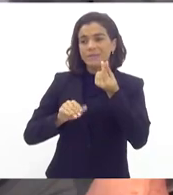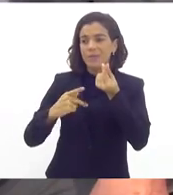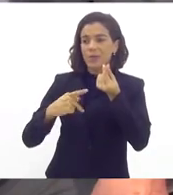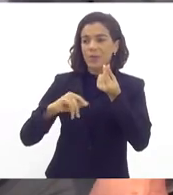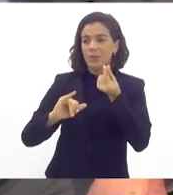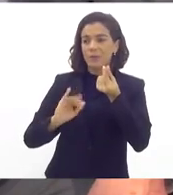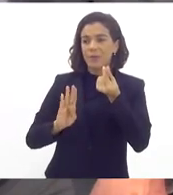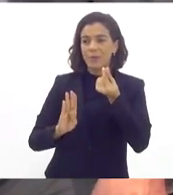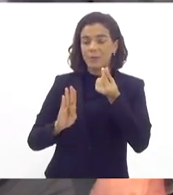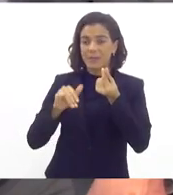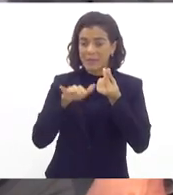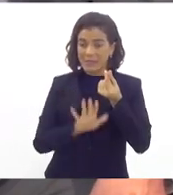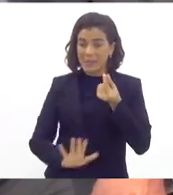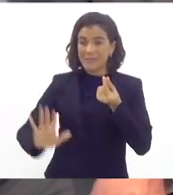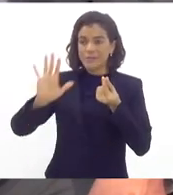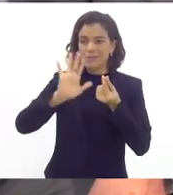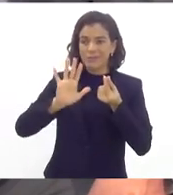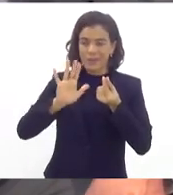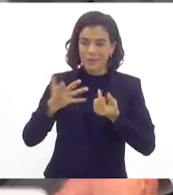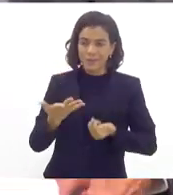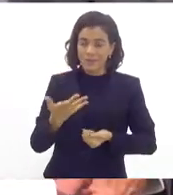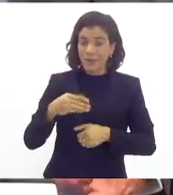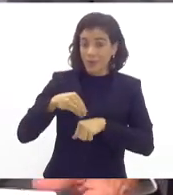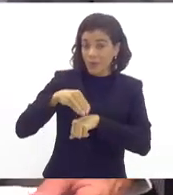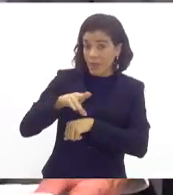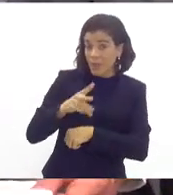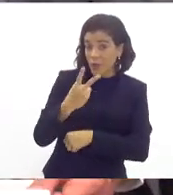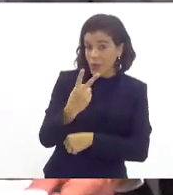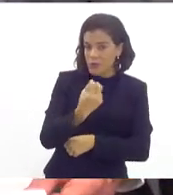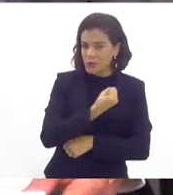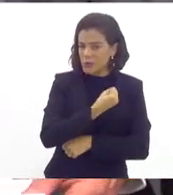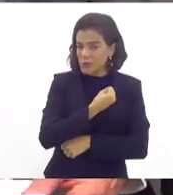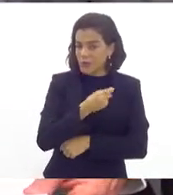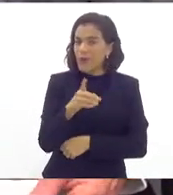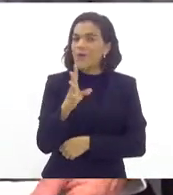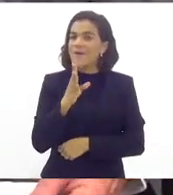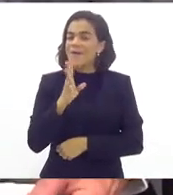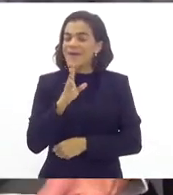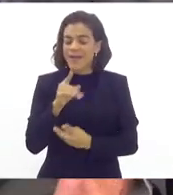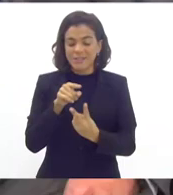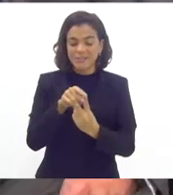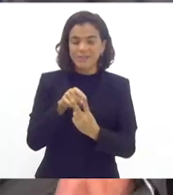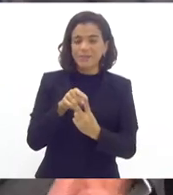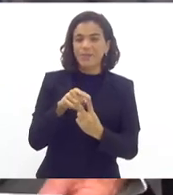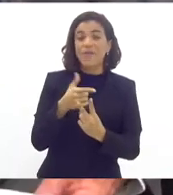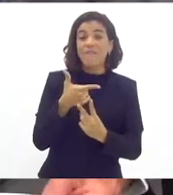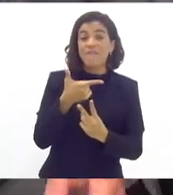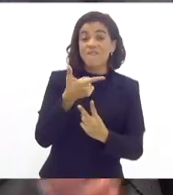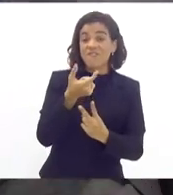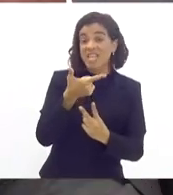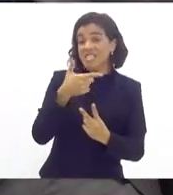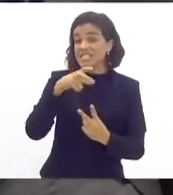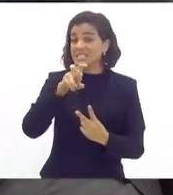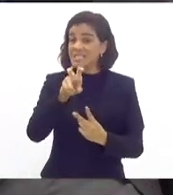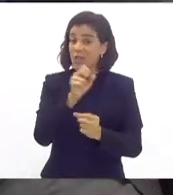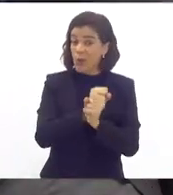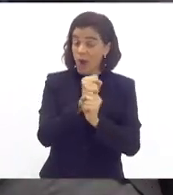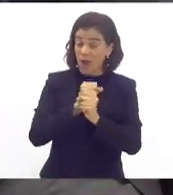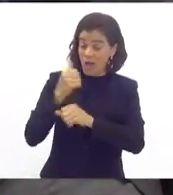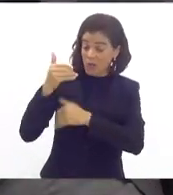e do PIB nacional. Aí eu queria lhe dar dois números que o senhor conhece. Nos últimos 25 anos,